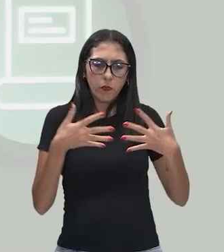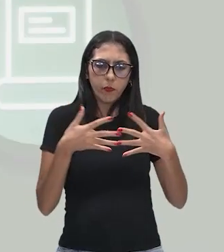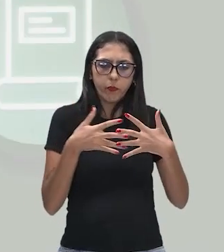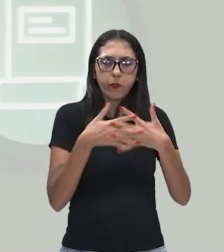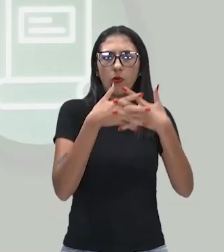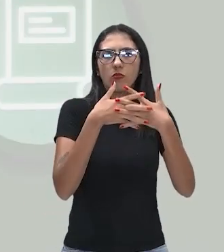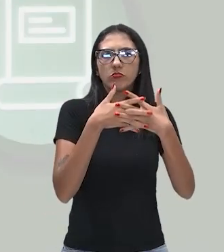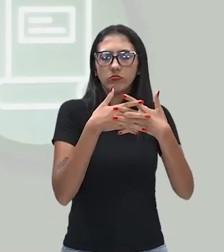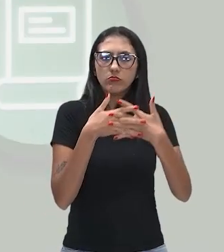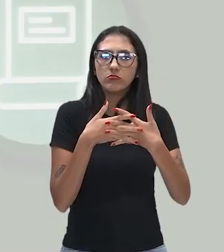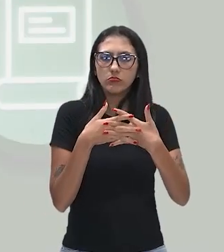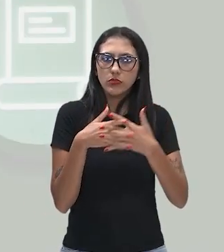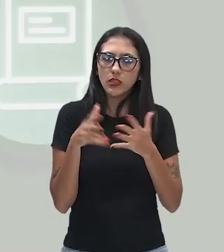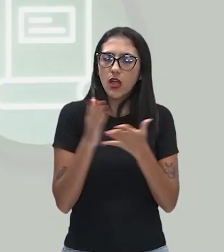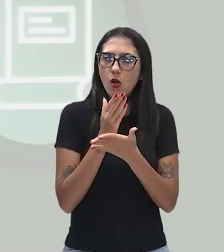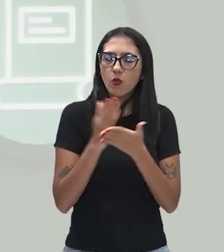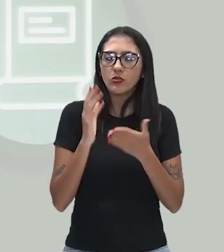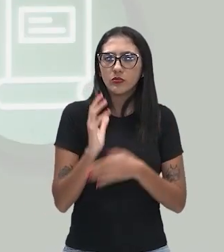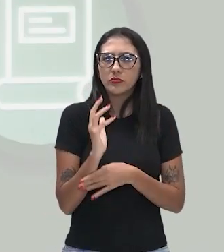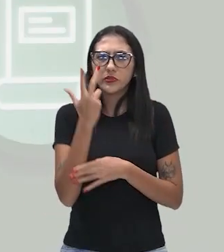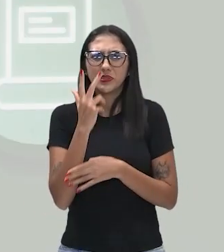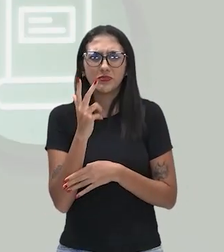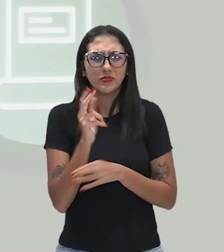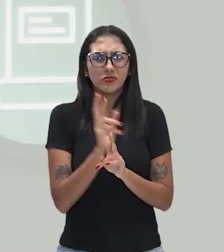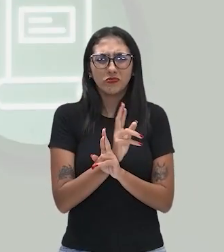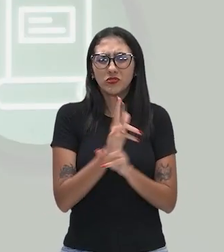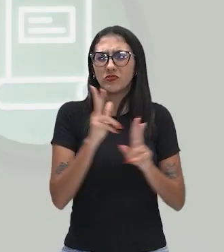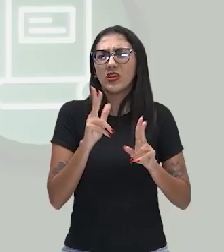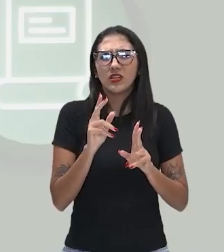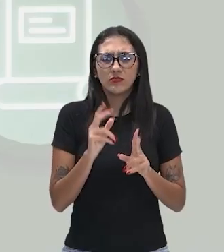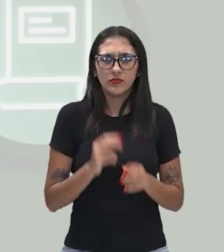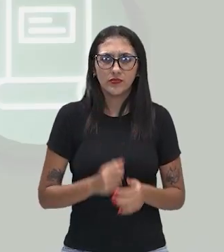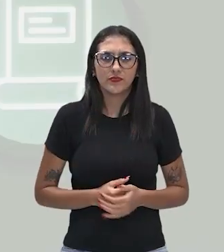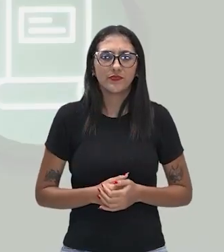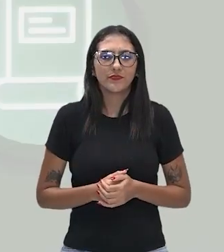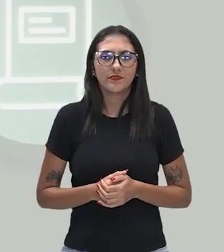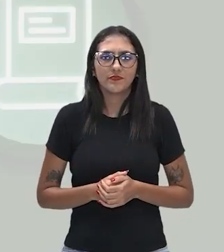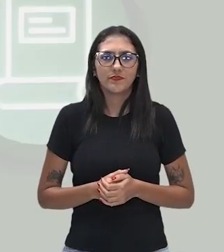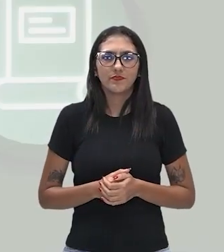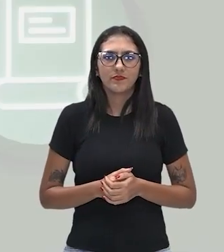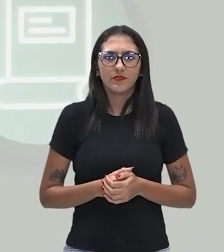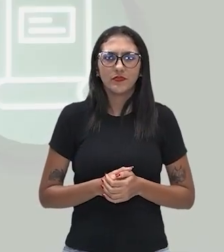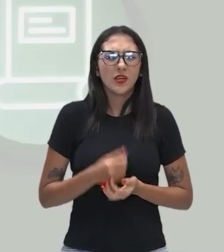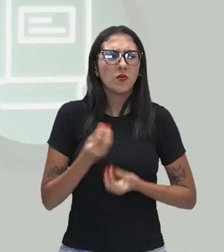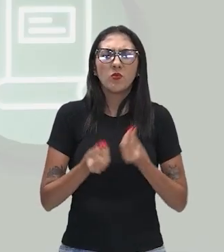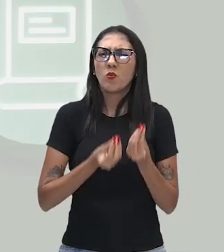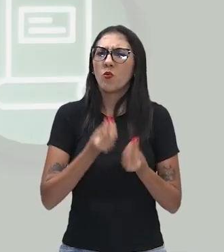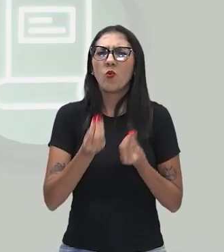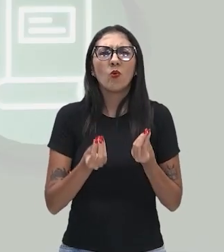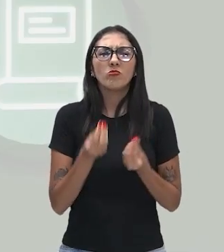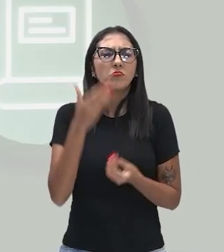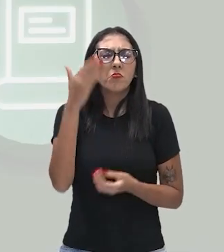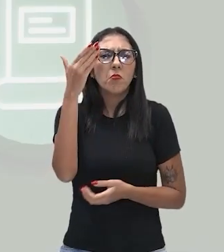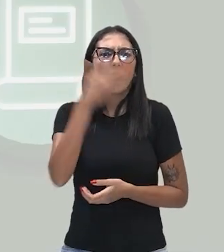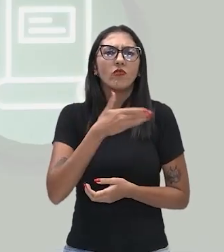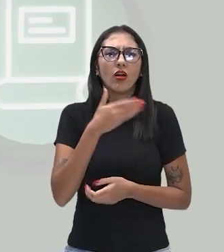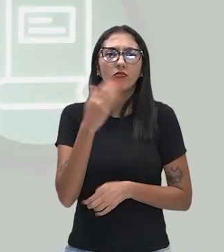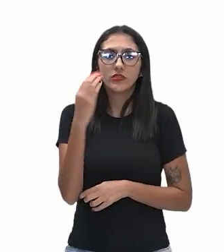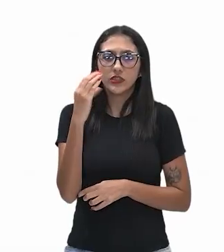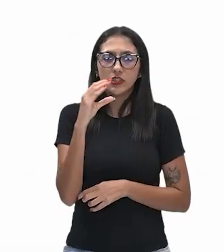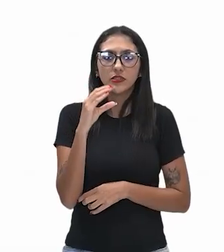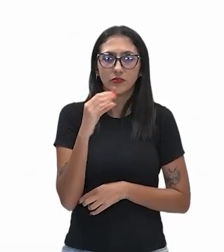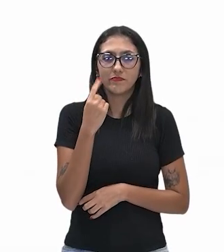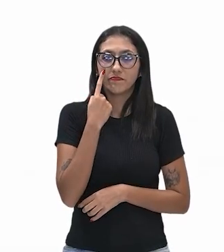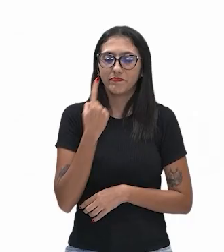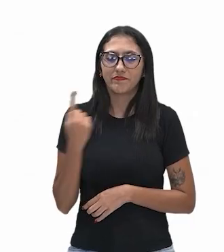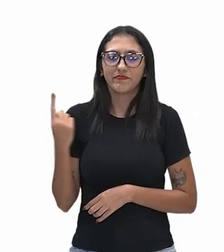ser caracterizados como fenômenos que só acontecem em ondas. Professor, e como foi que eles provaram isso? Com o seguinte experimento. Dá uma olhada